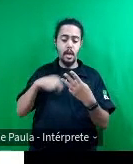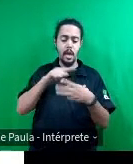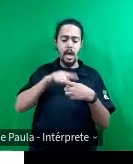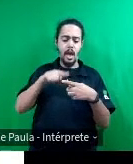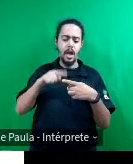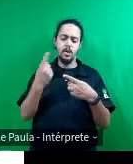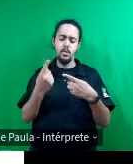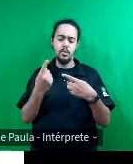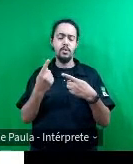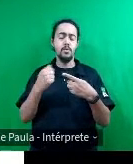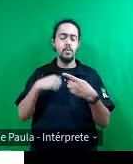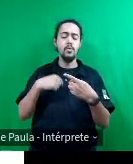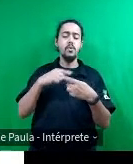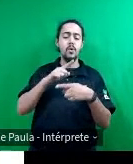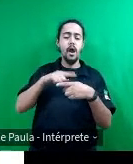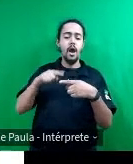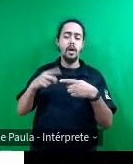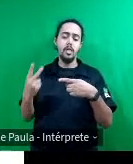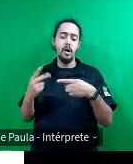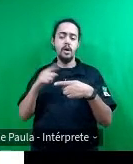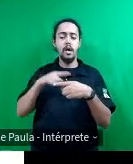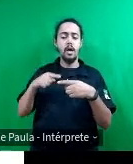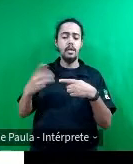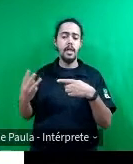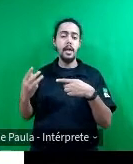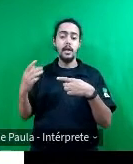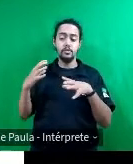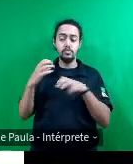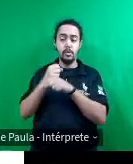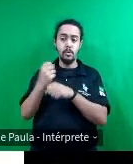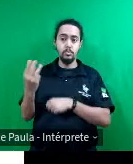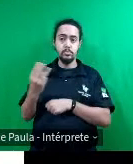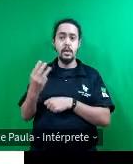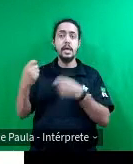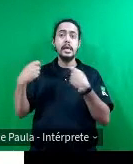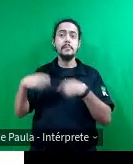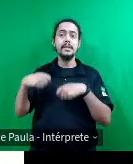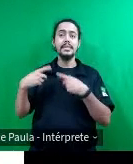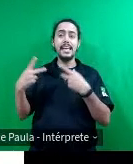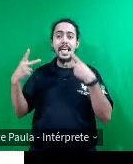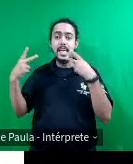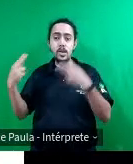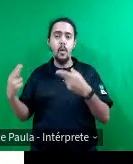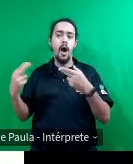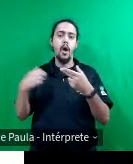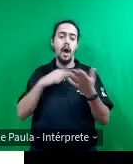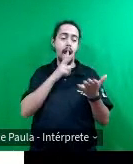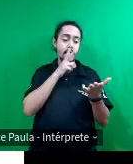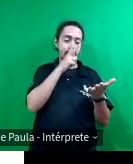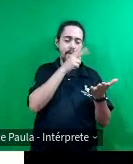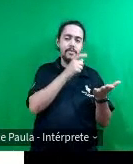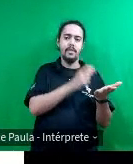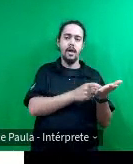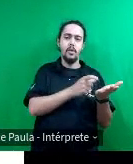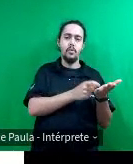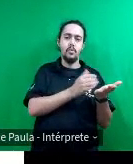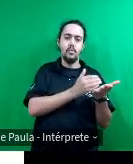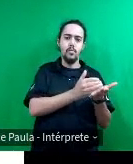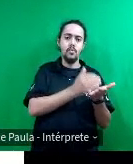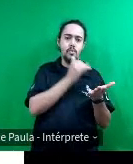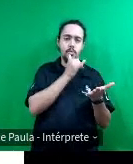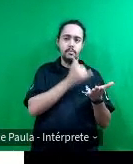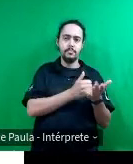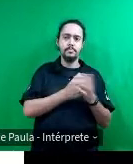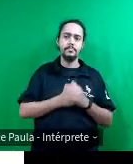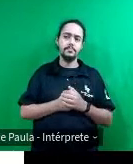Nós podemos determinar isso utilizando a lei de Ohm, a forma que eu vou chamar aqui, vou determinar da forma